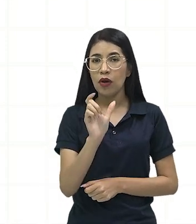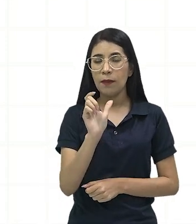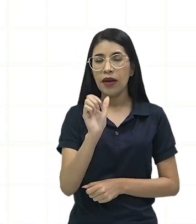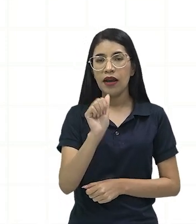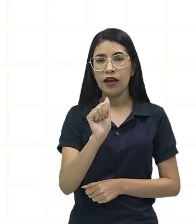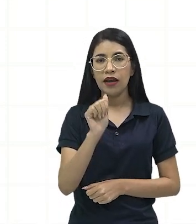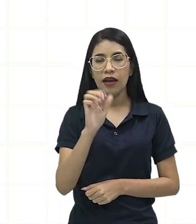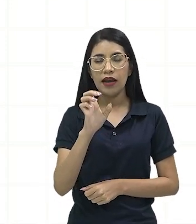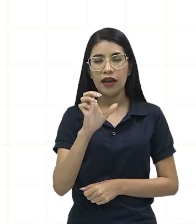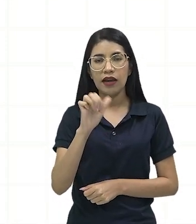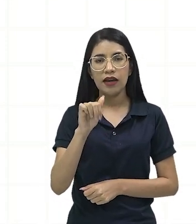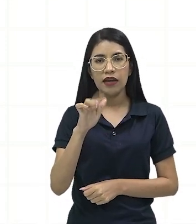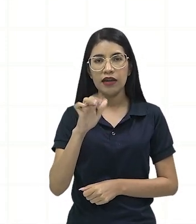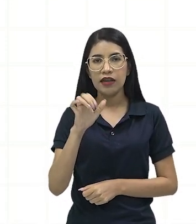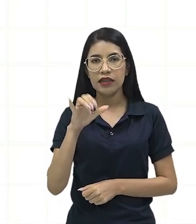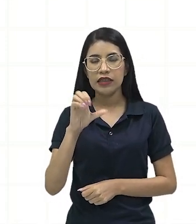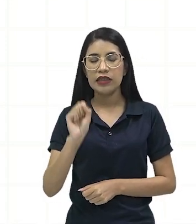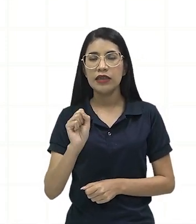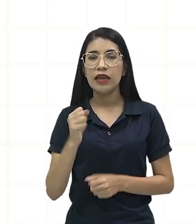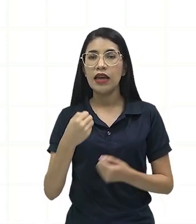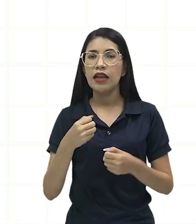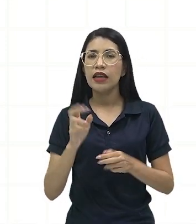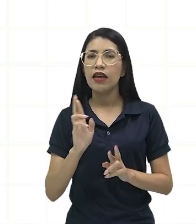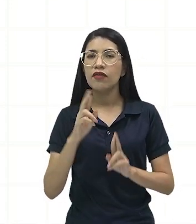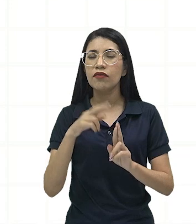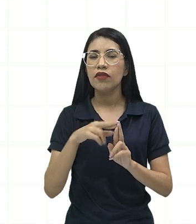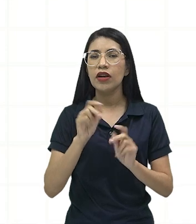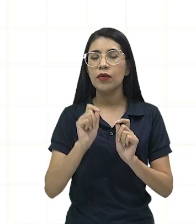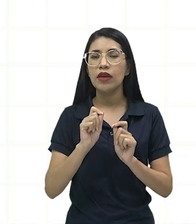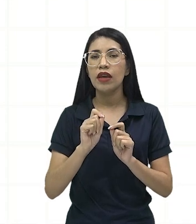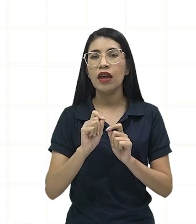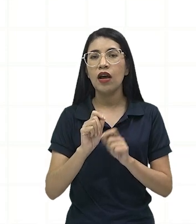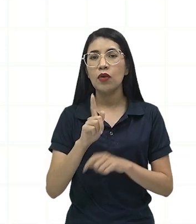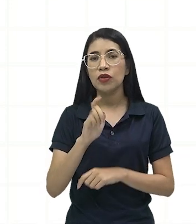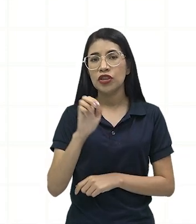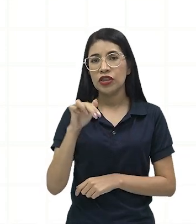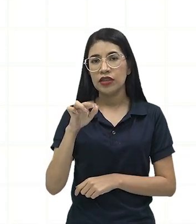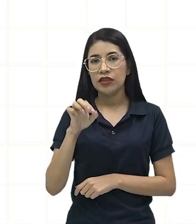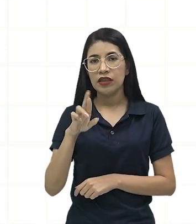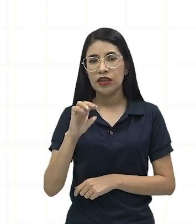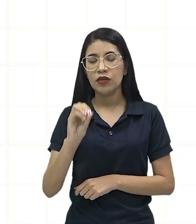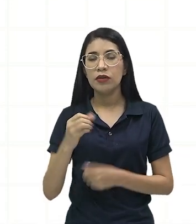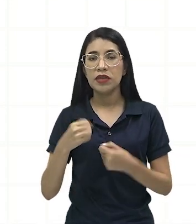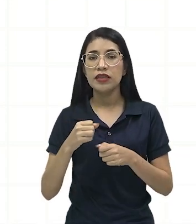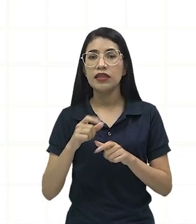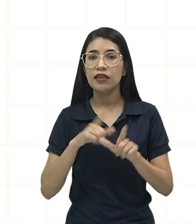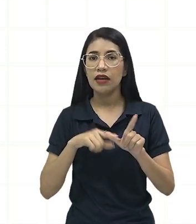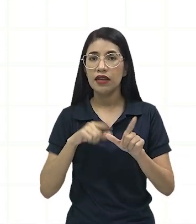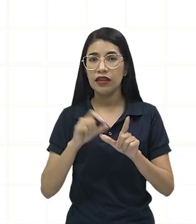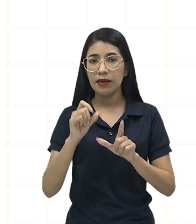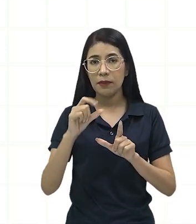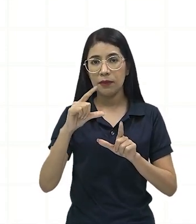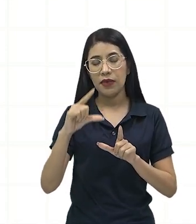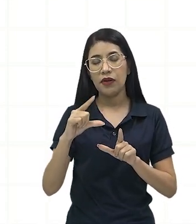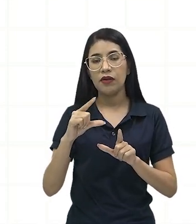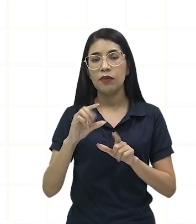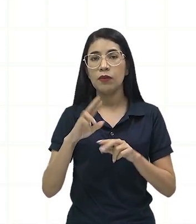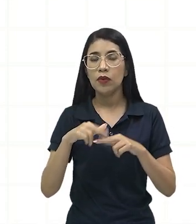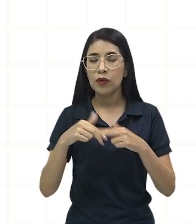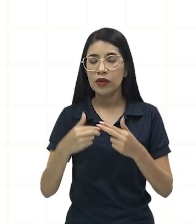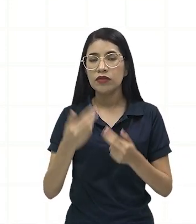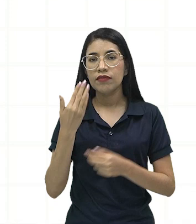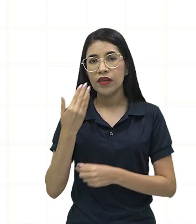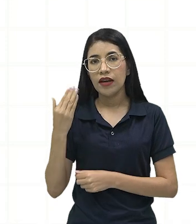ao gênero e ele deve começar com inicial maiúscula. Então, por isso, Canis está escrito com a